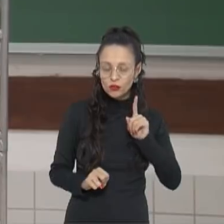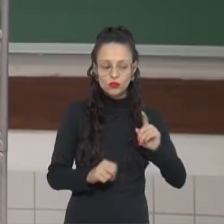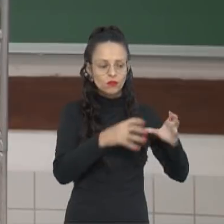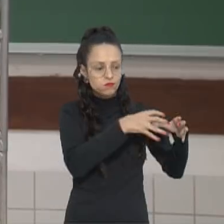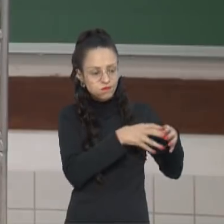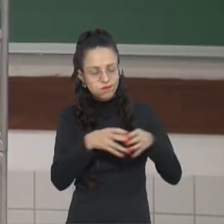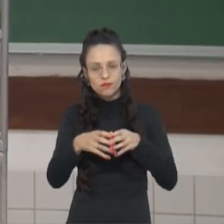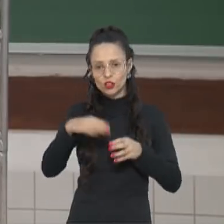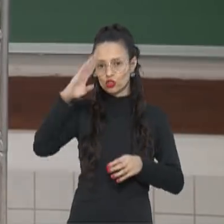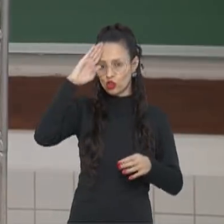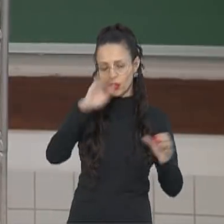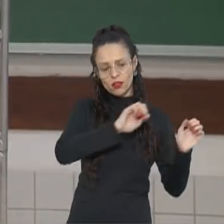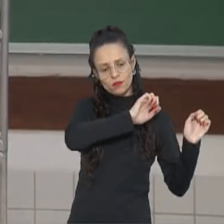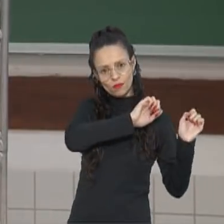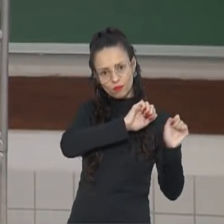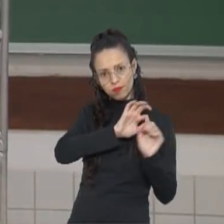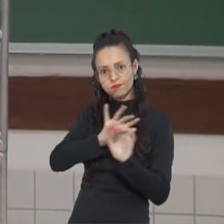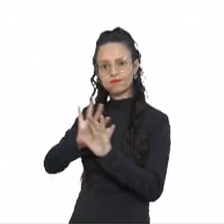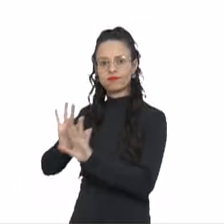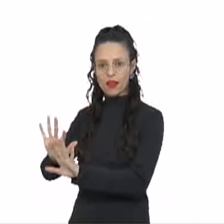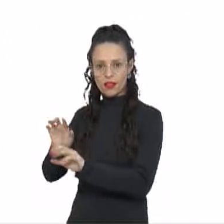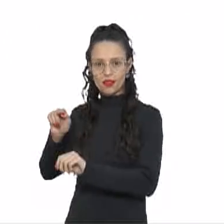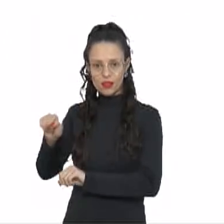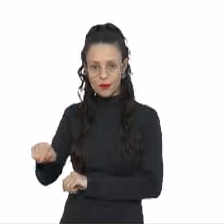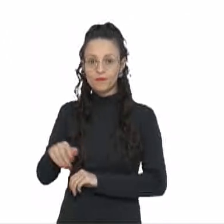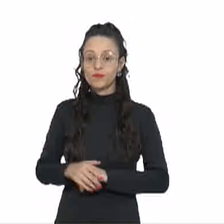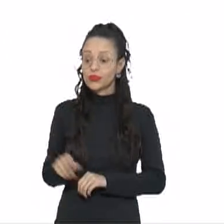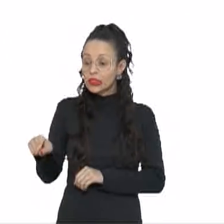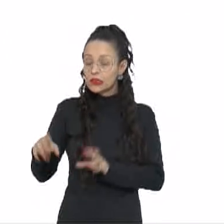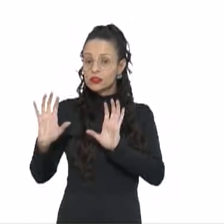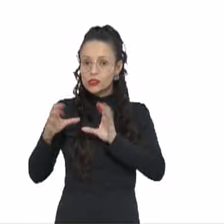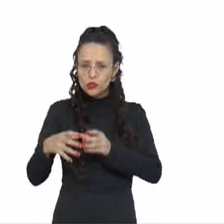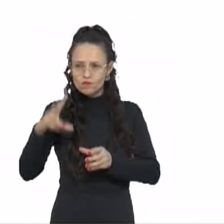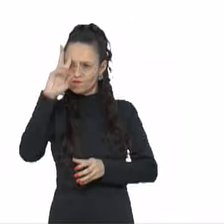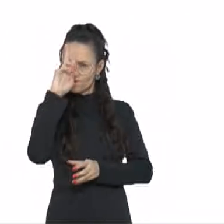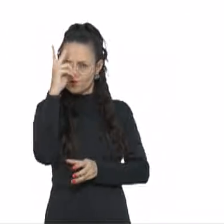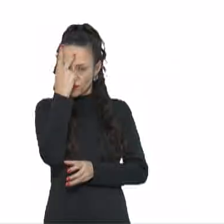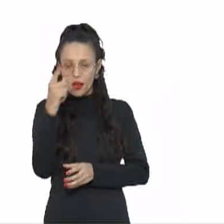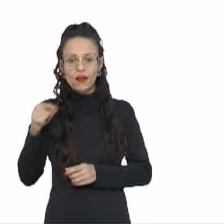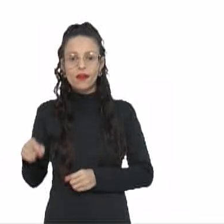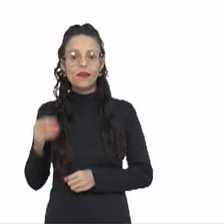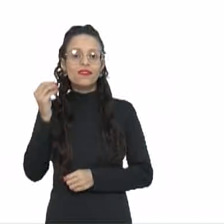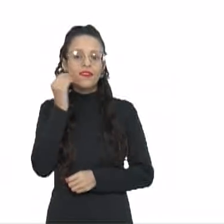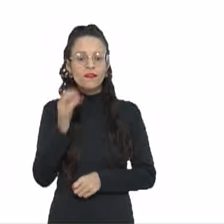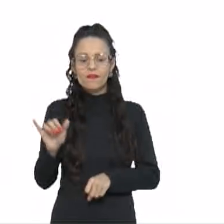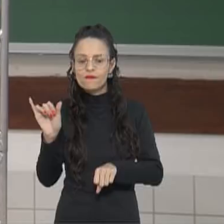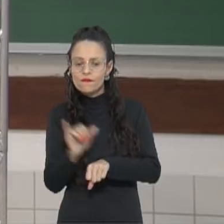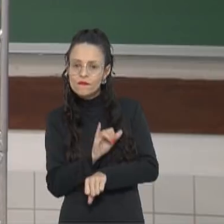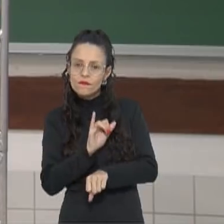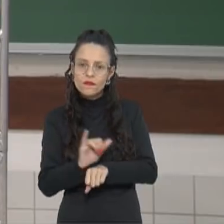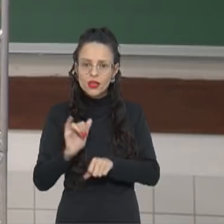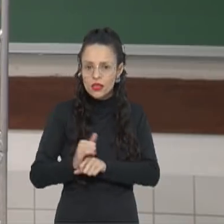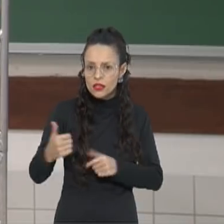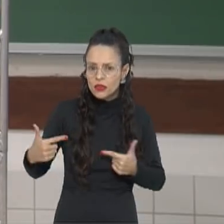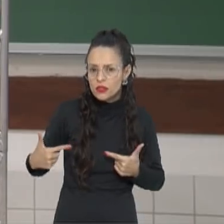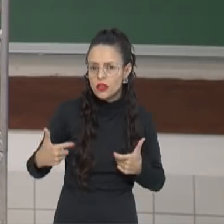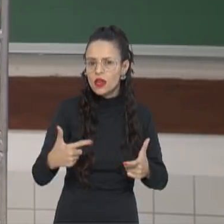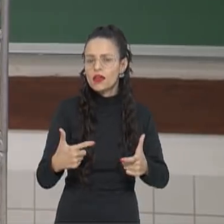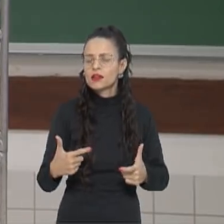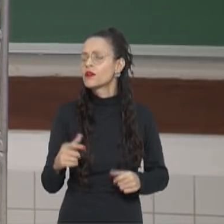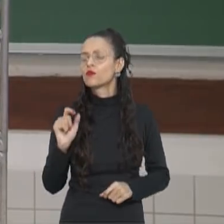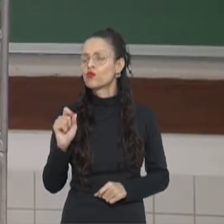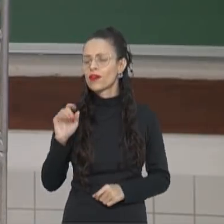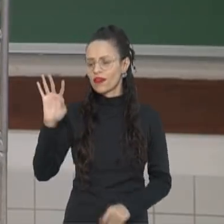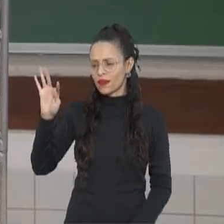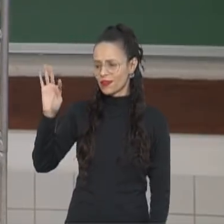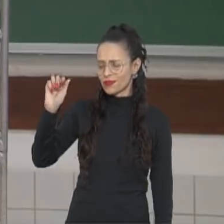soldados, entrou para valer. Os Vietcongues passaram a usar a chamada tática de guerrilha.